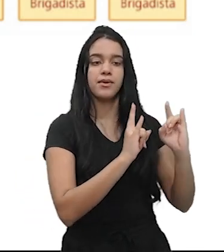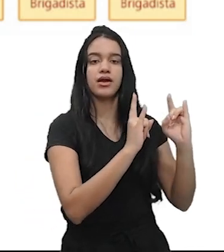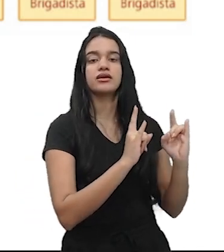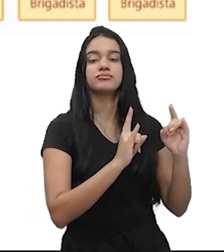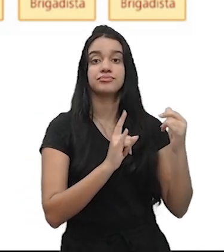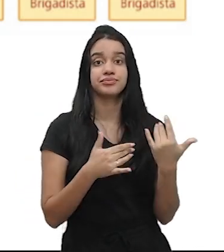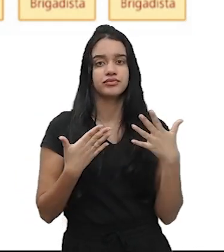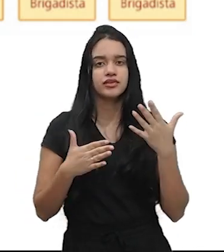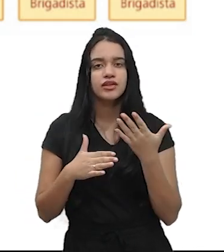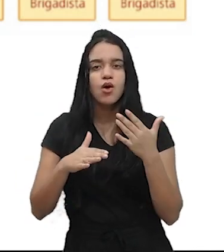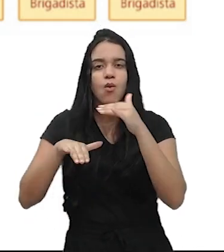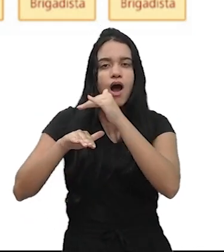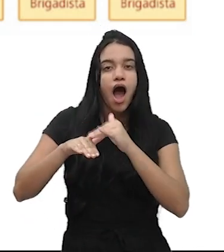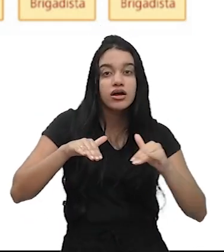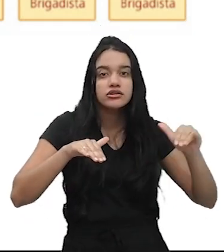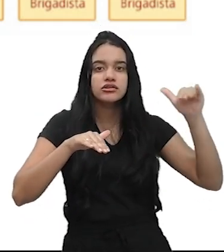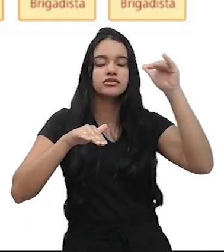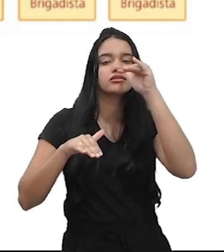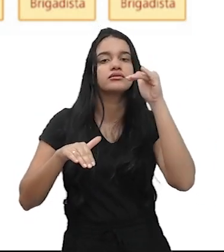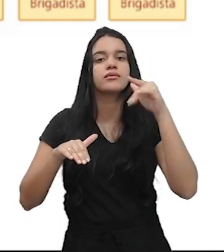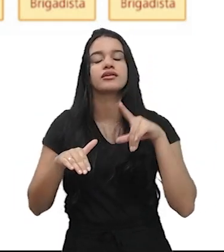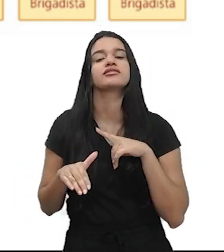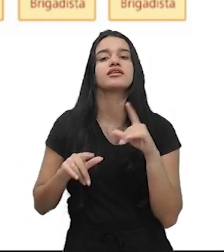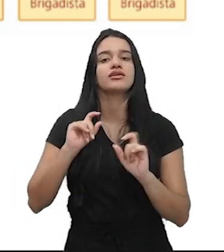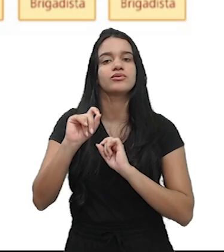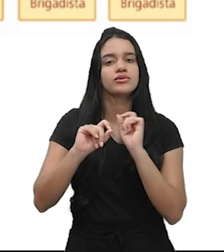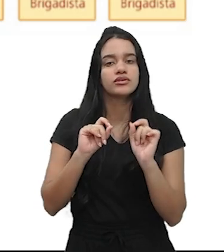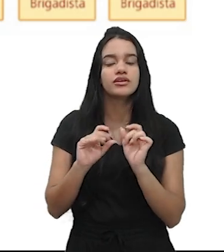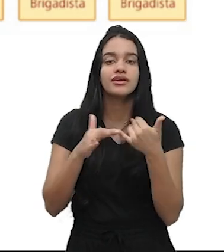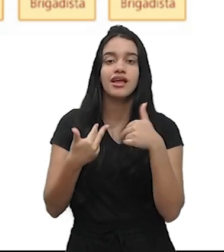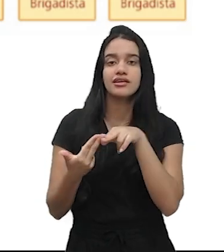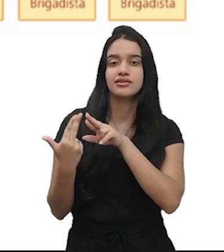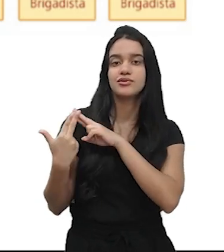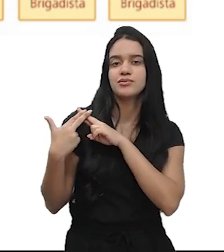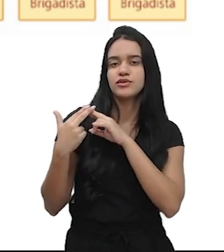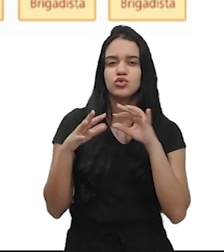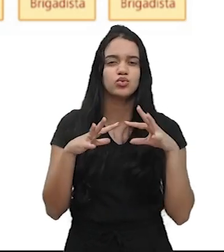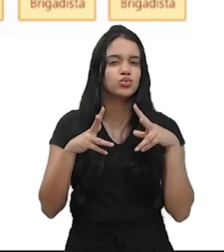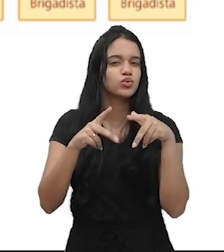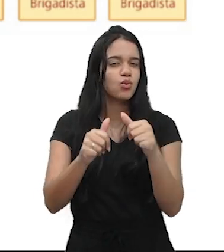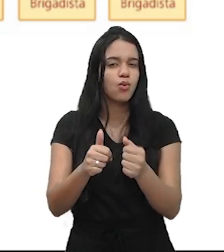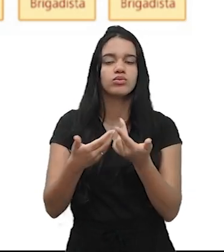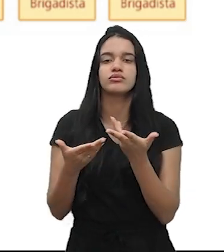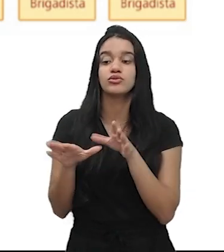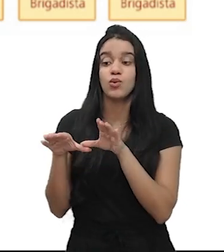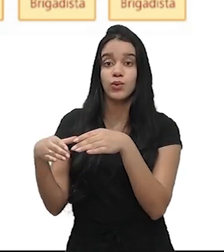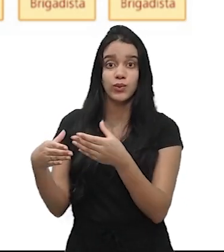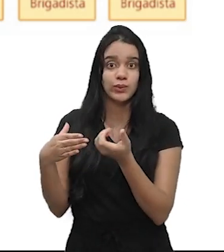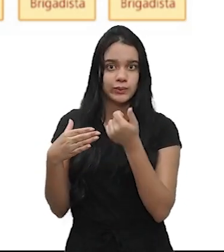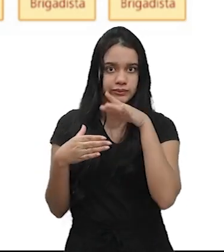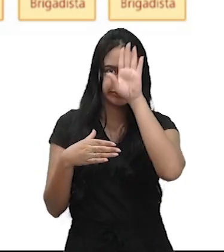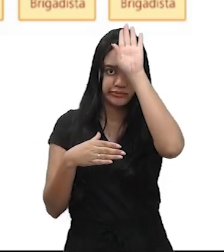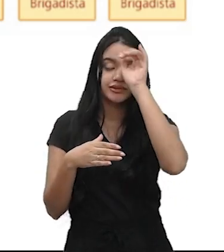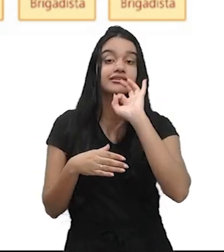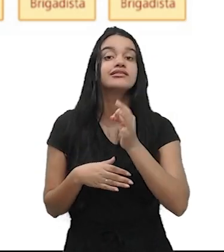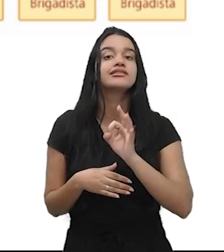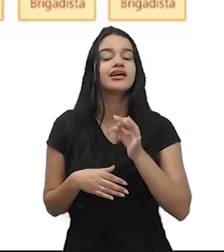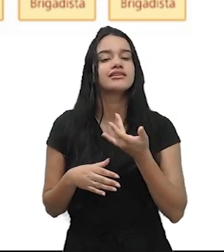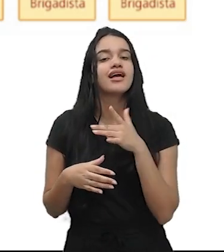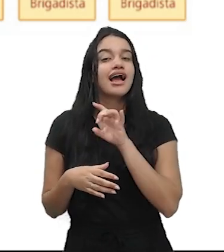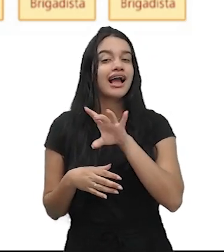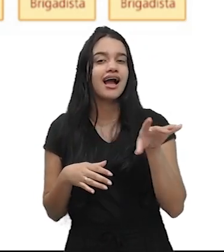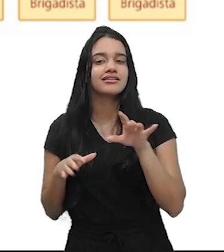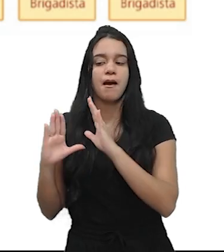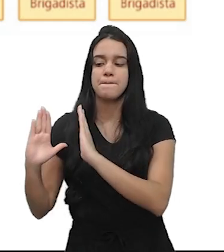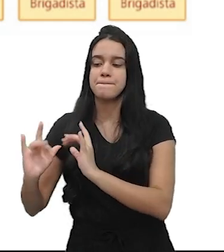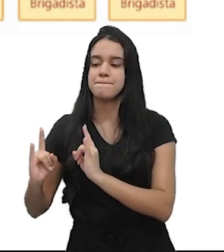Lá no topo, eu tenho o coordenador geral da brigada. Ele vai ser responsável por todos os brigadistas, tá? Cada prédio vai